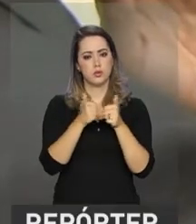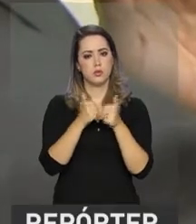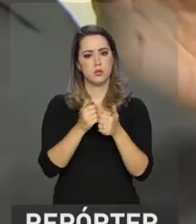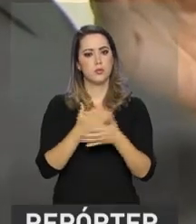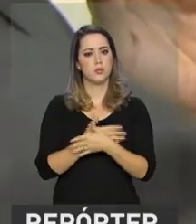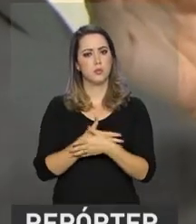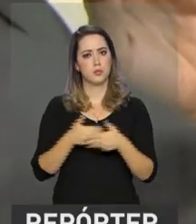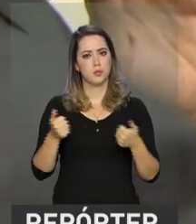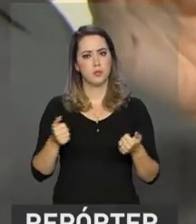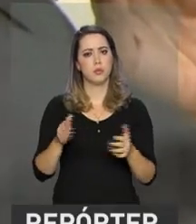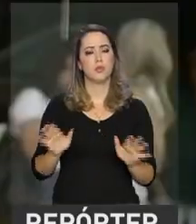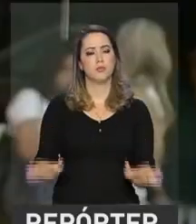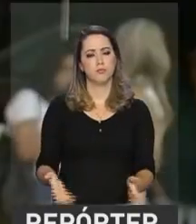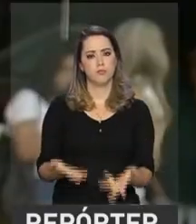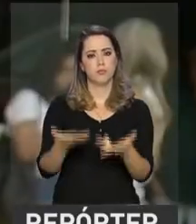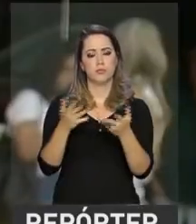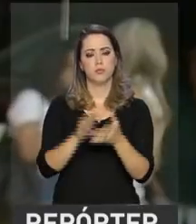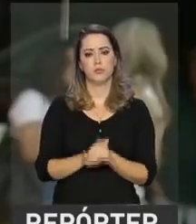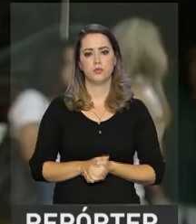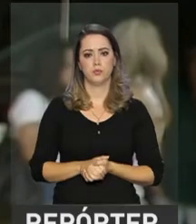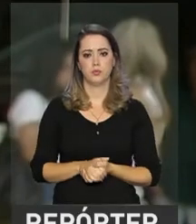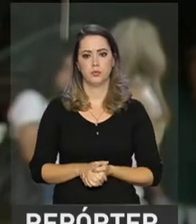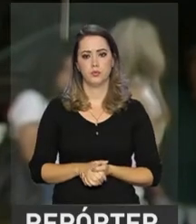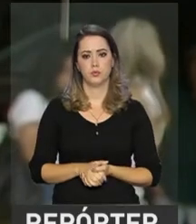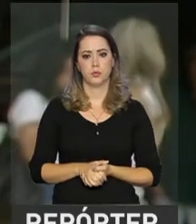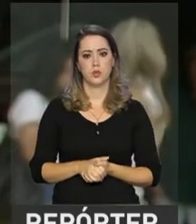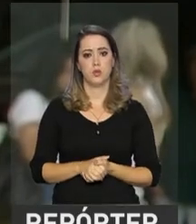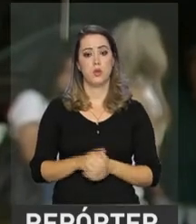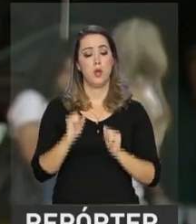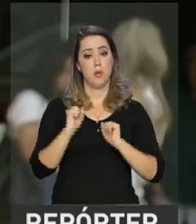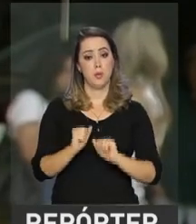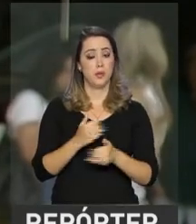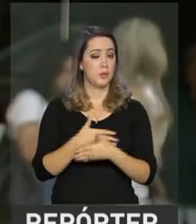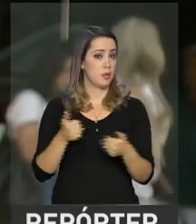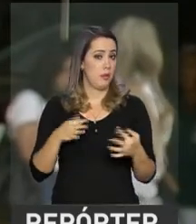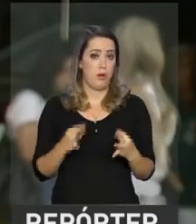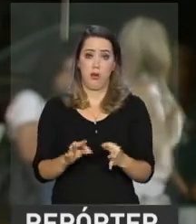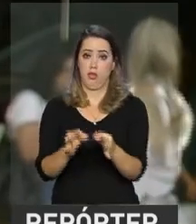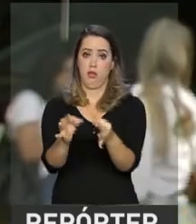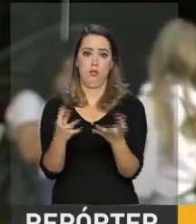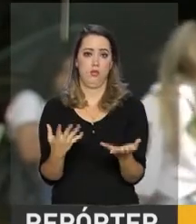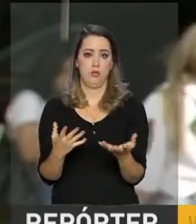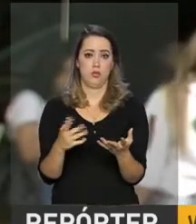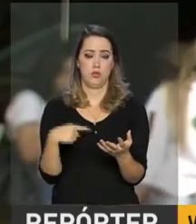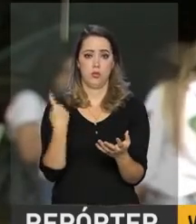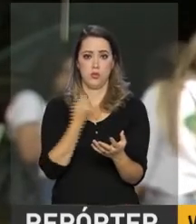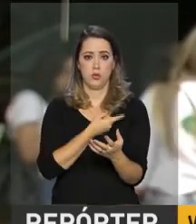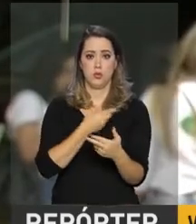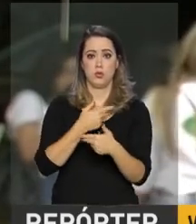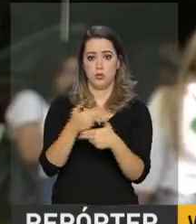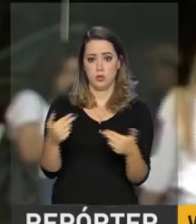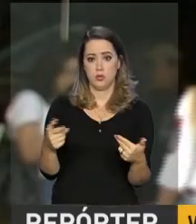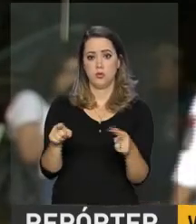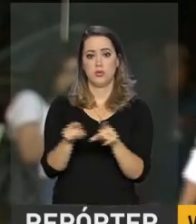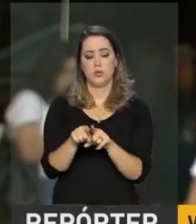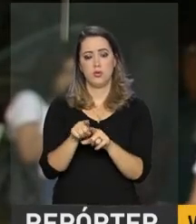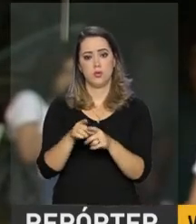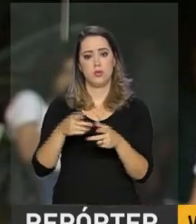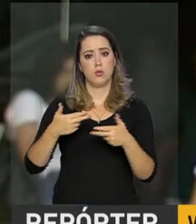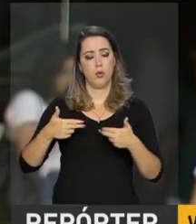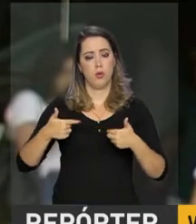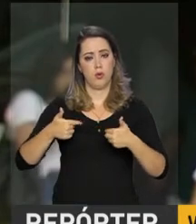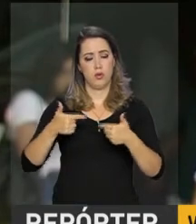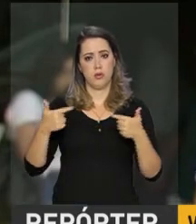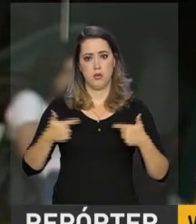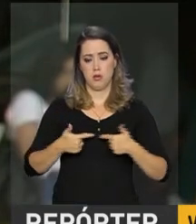vai aumentar a produção. Nós podemos aplicar em tecnologia, tanto nos nossos maquinários como nos fertilizantes,